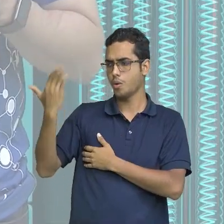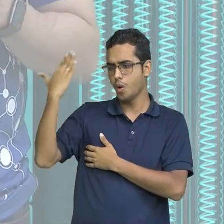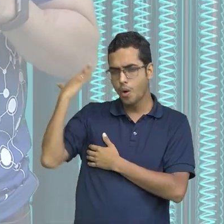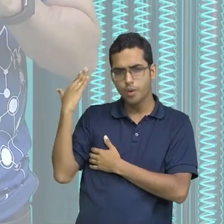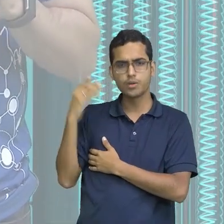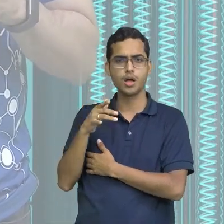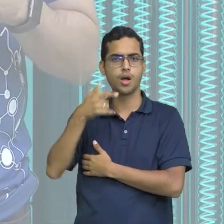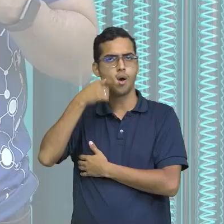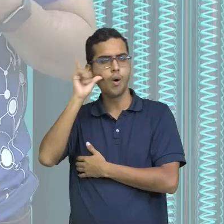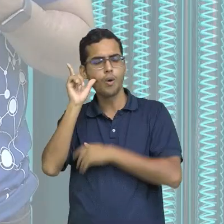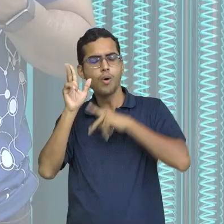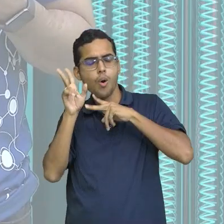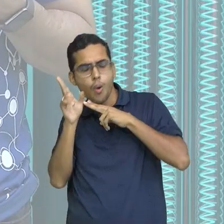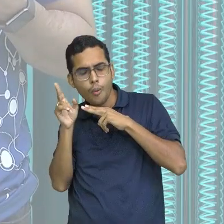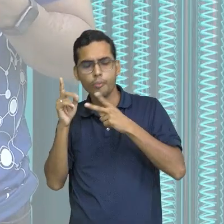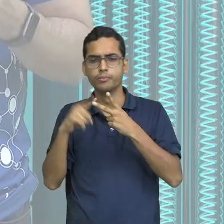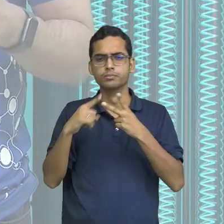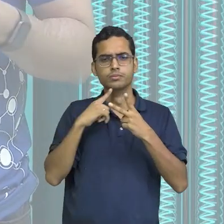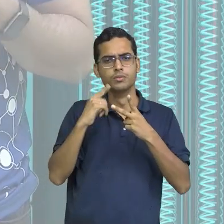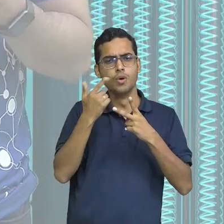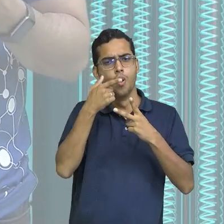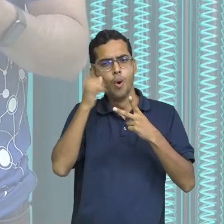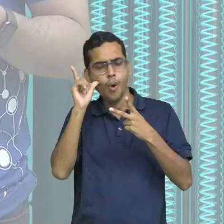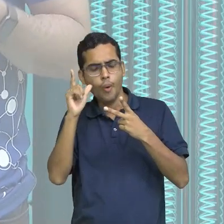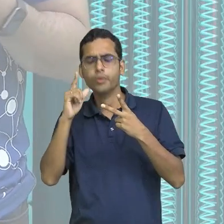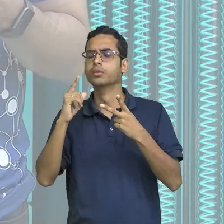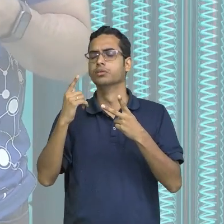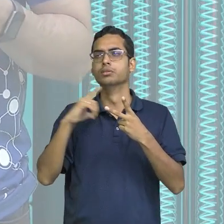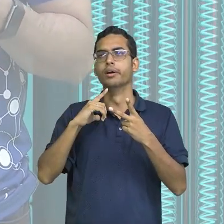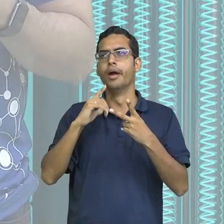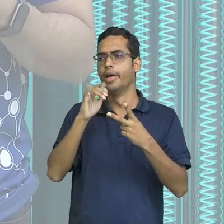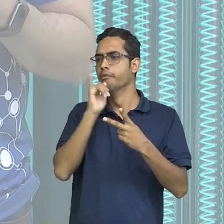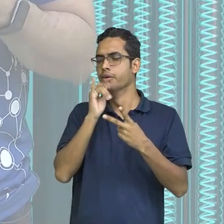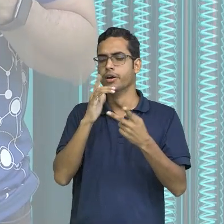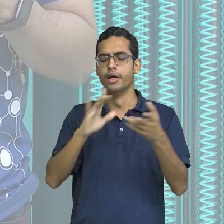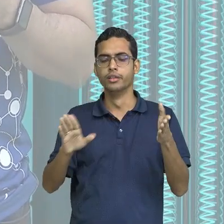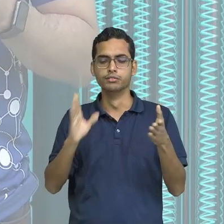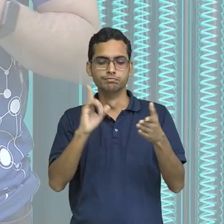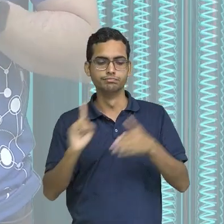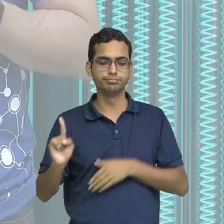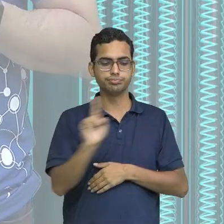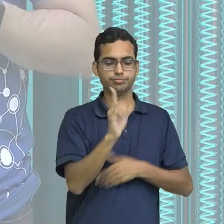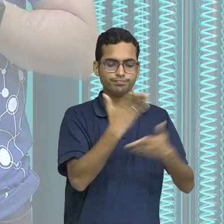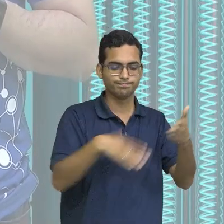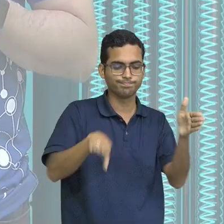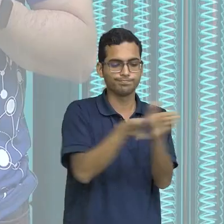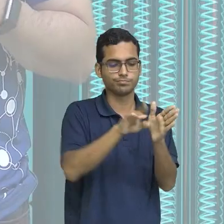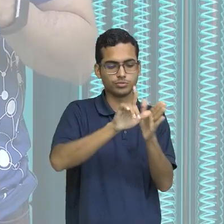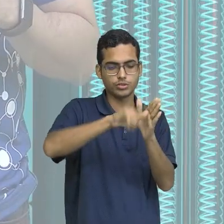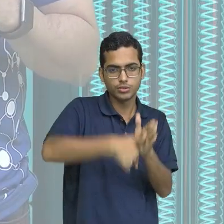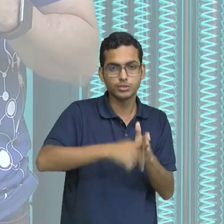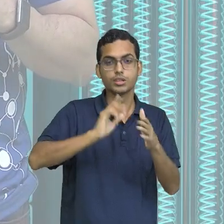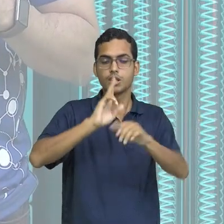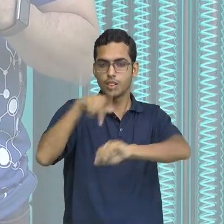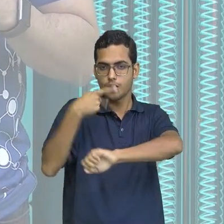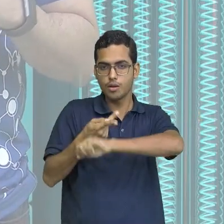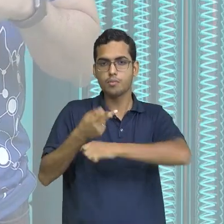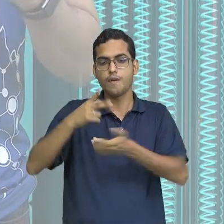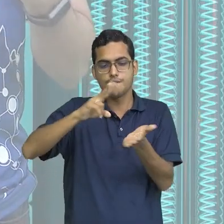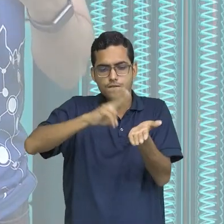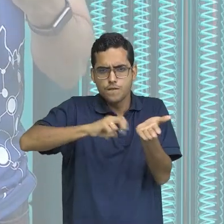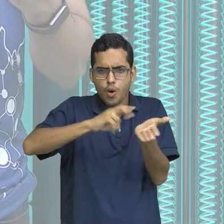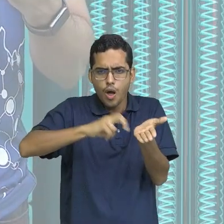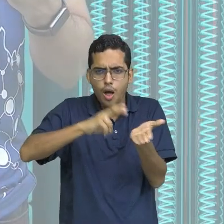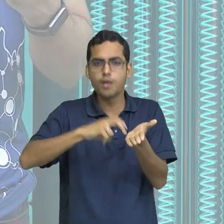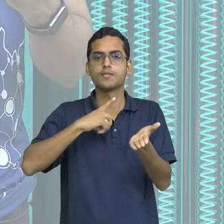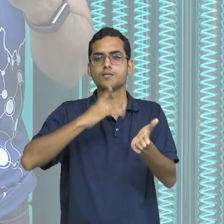eu cheguei atrasado. Frases desse tipo. Com o passar do tempo, a gente vai melhorando, né? A gente vai ampliando nosso vocabulário, a gente começa a falar de uma